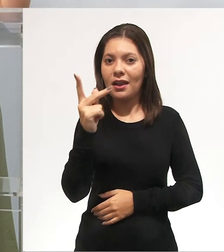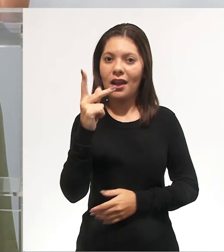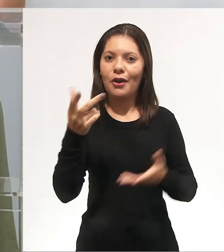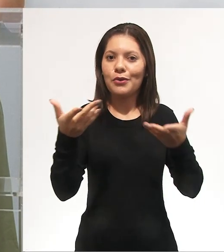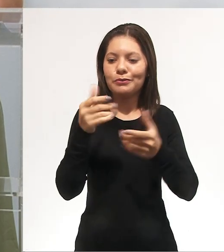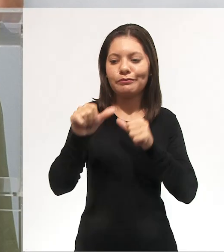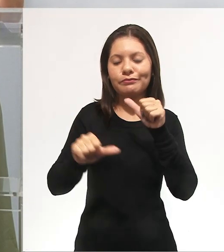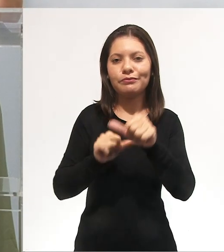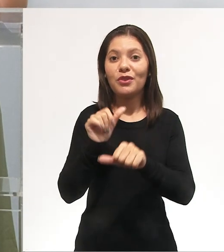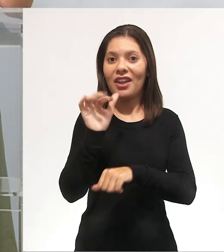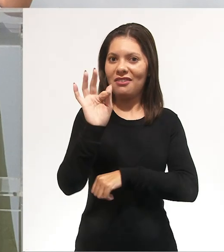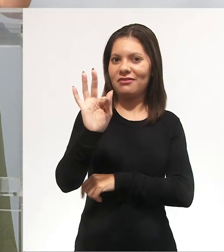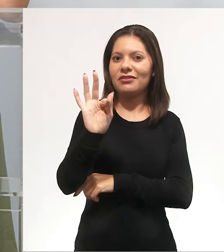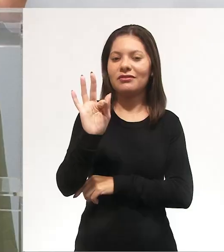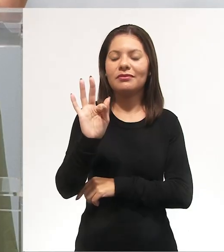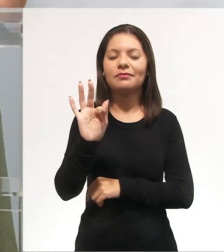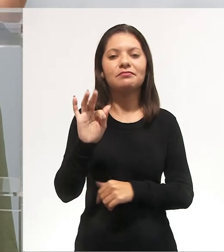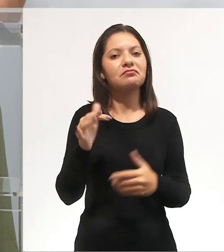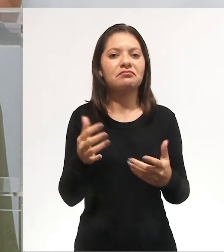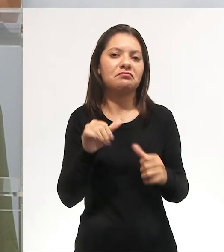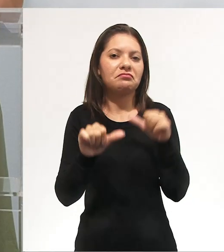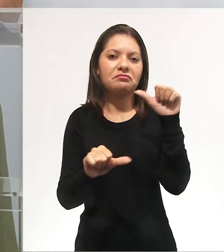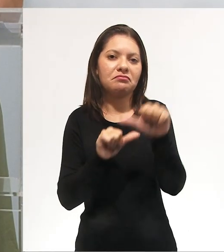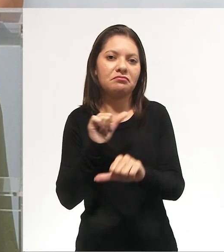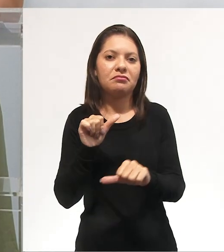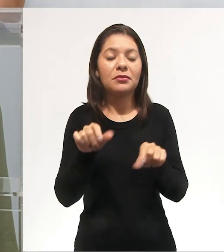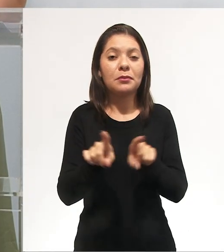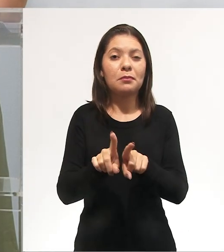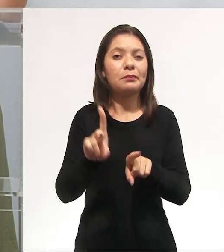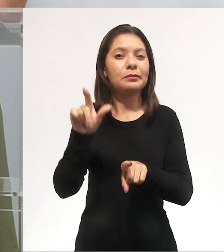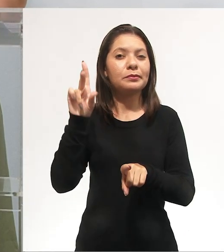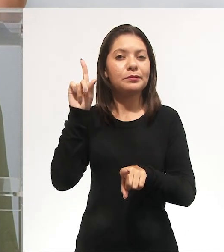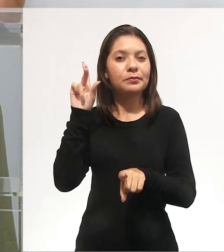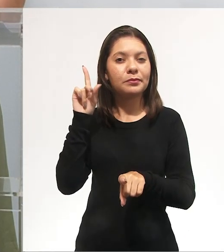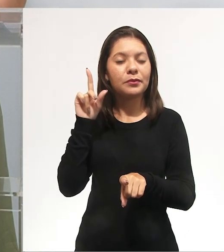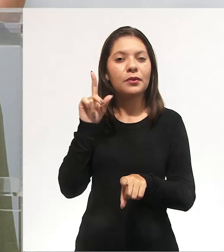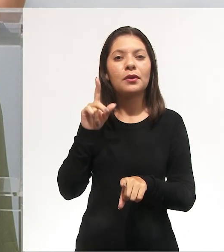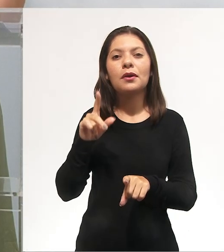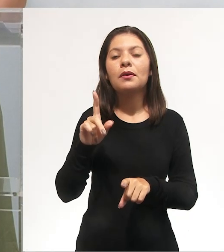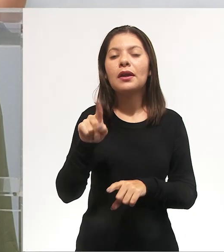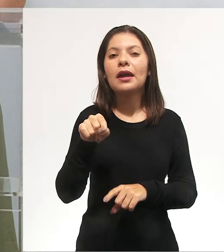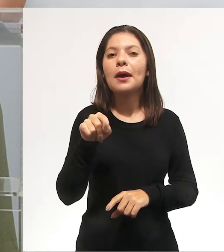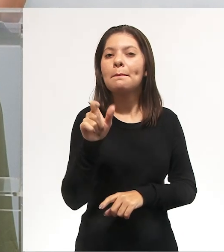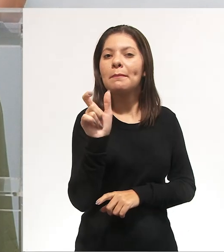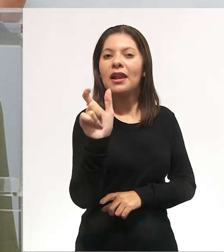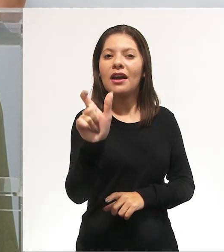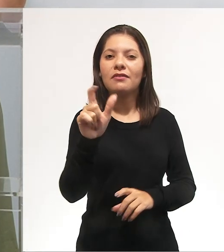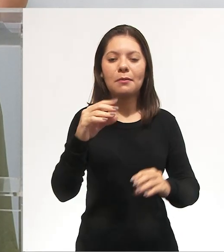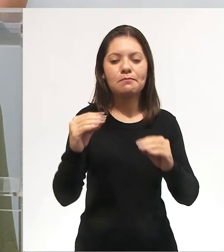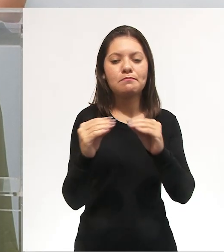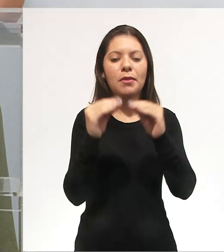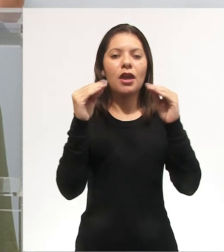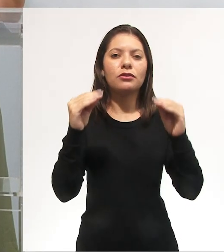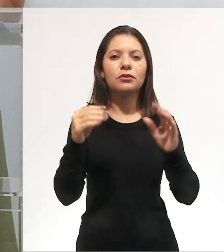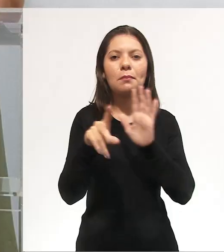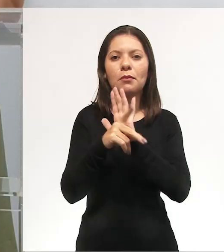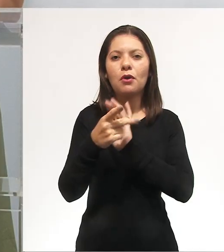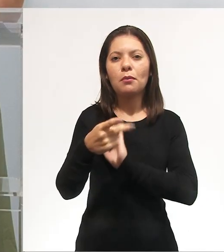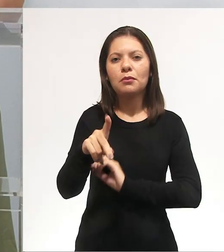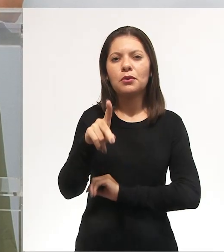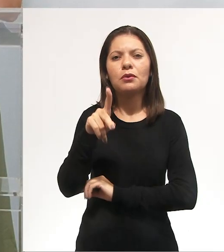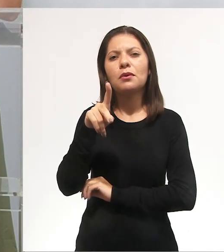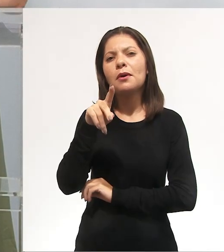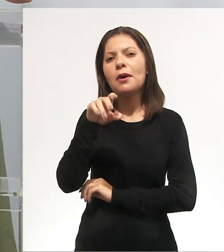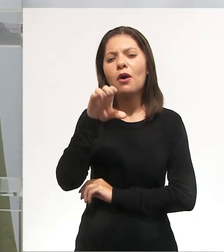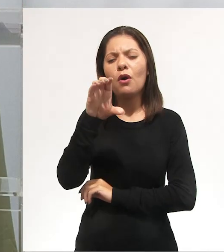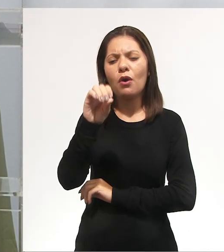são mudanças. Antigamente, para falar beijar, usava a palavra ósculo. Ósculo é beijo, né?